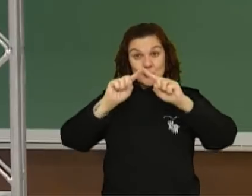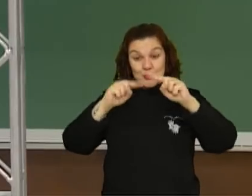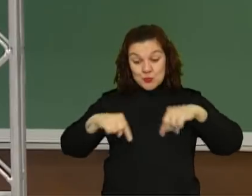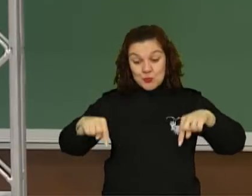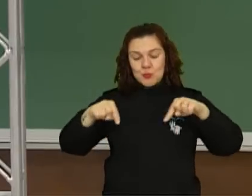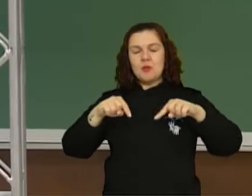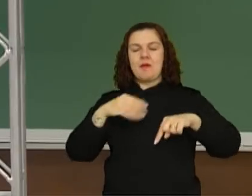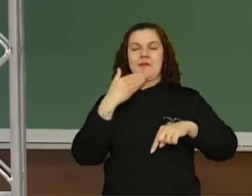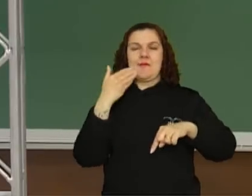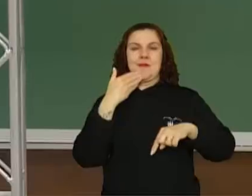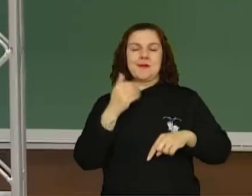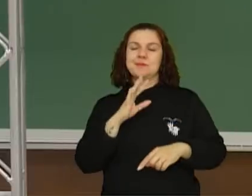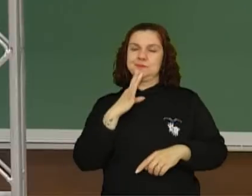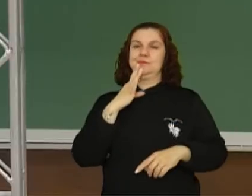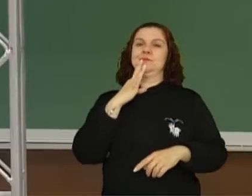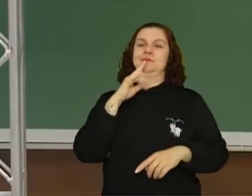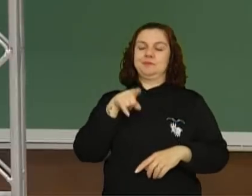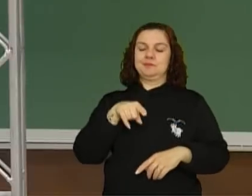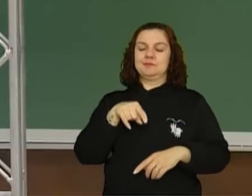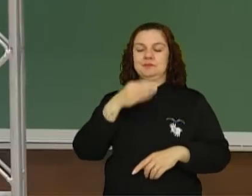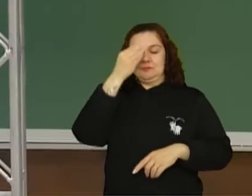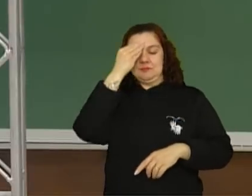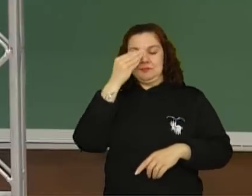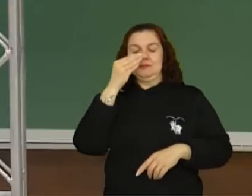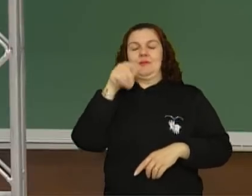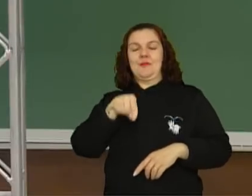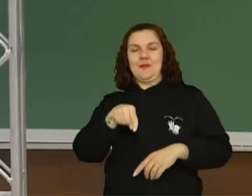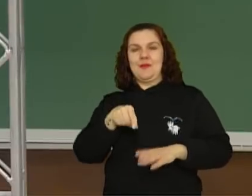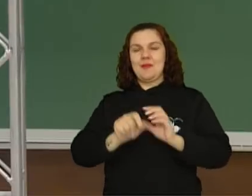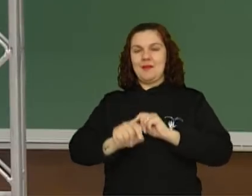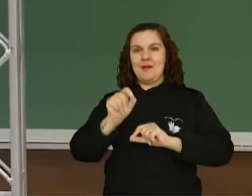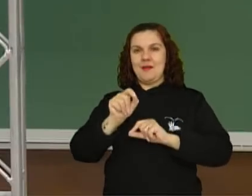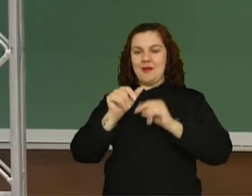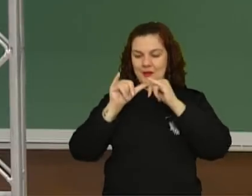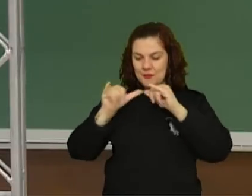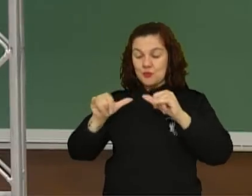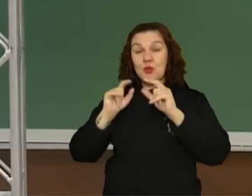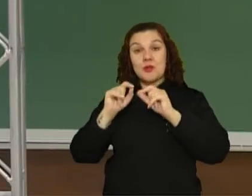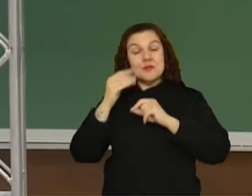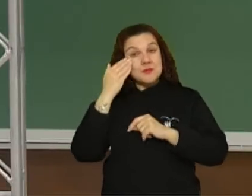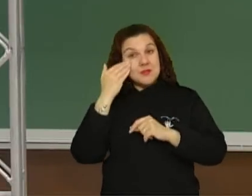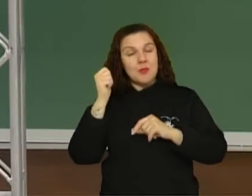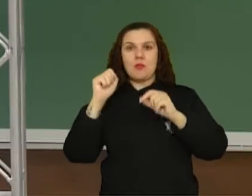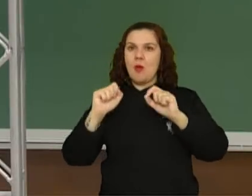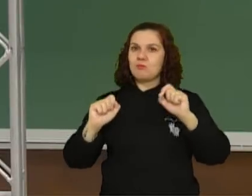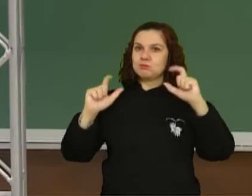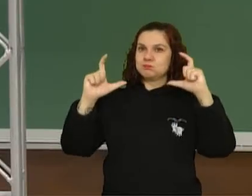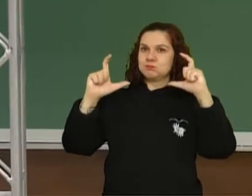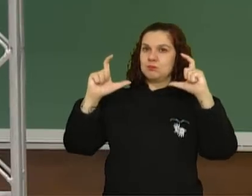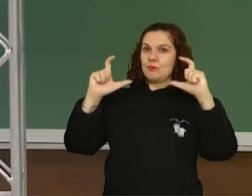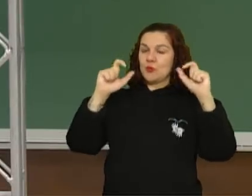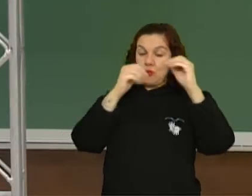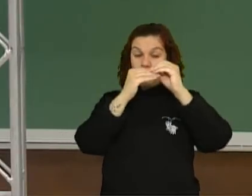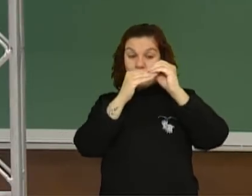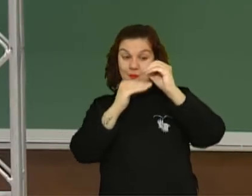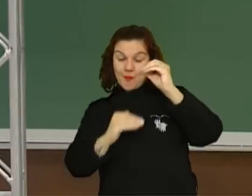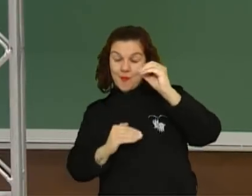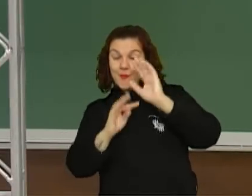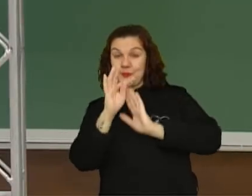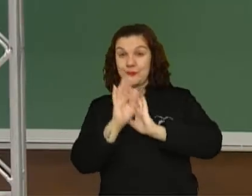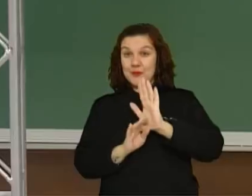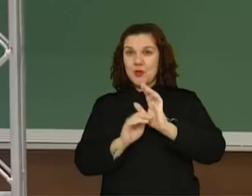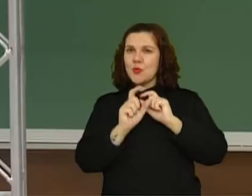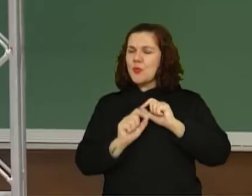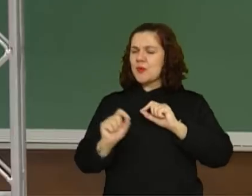é fácil reconhecer uma notícia. Eu só preciso conhecer o que é manchete, né? Qual é o corpo, o